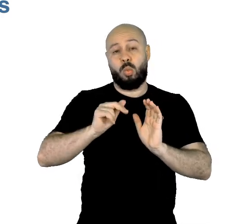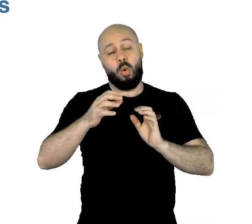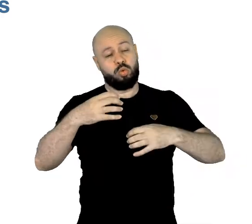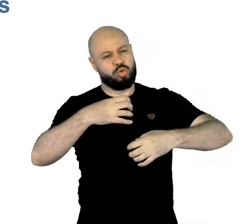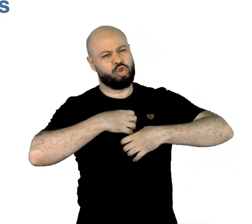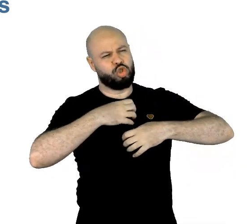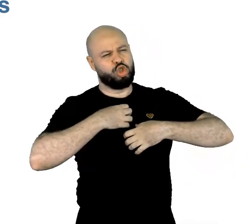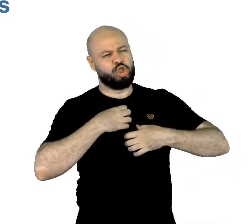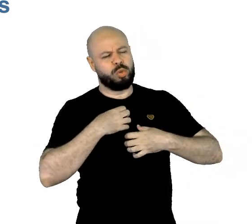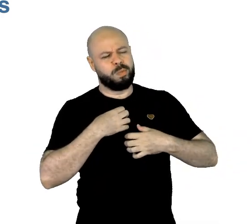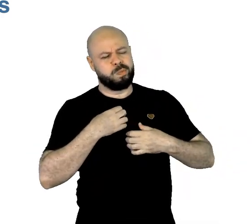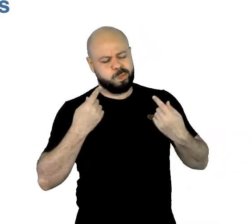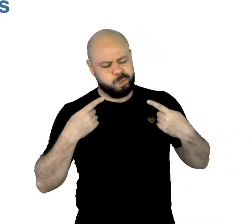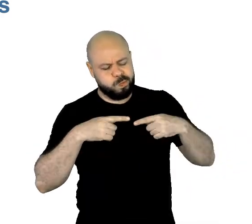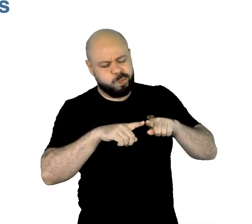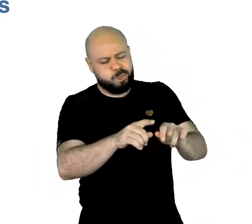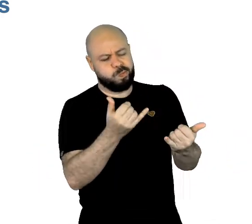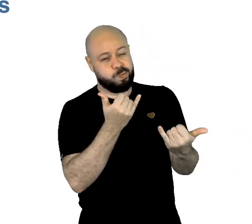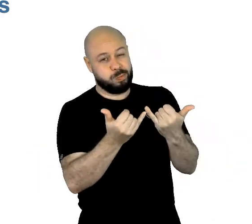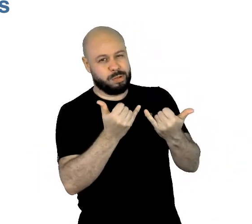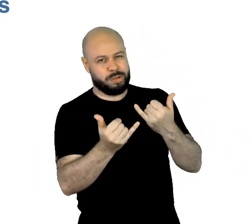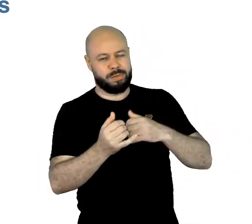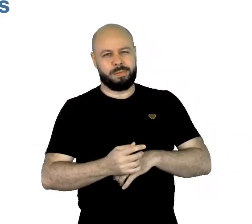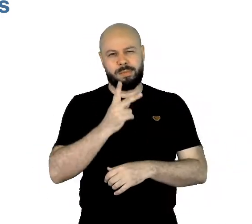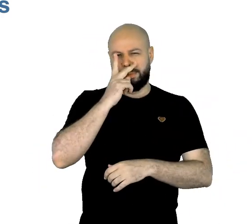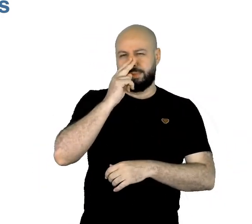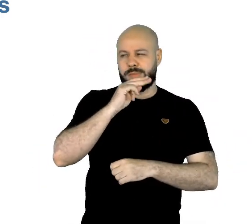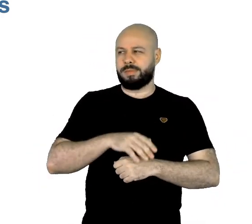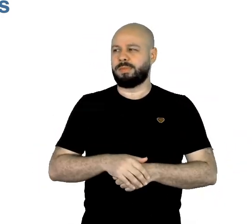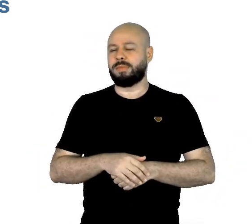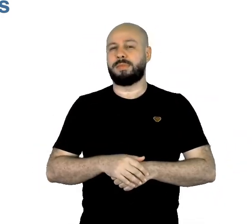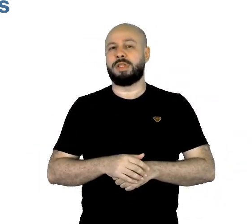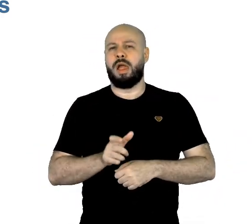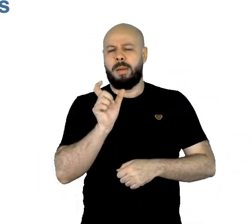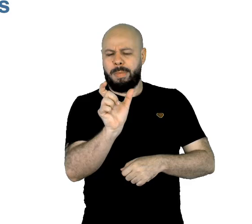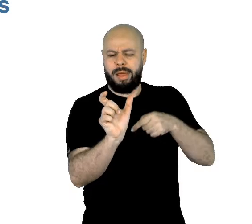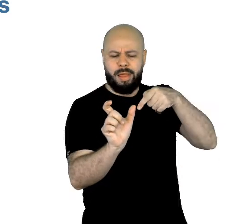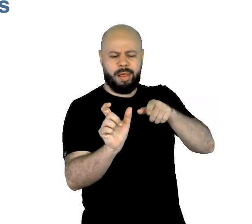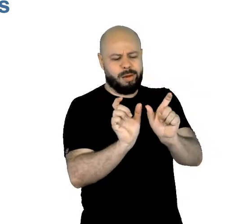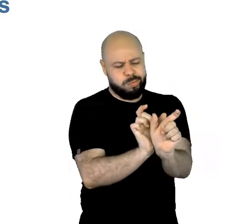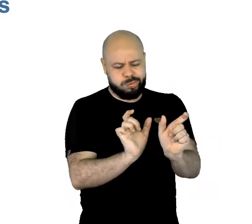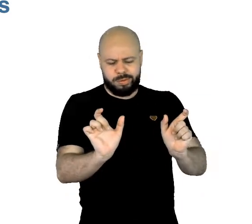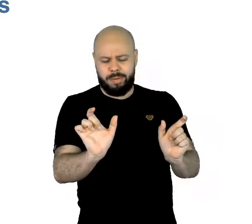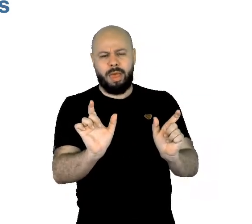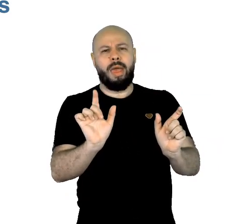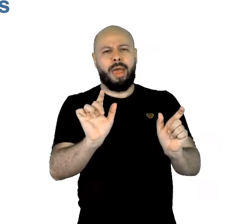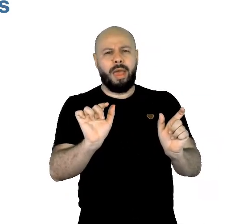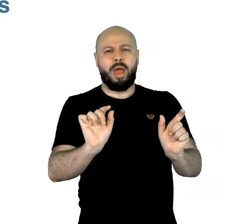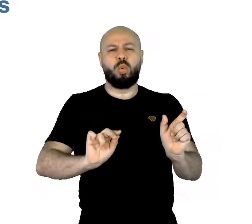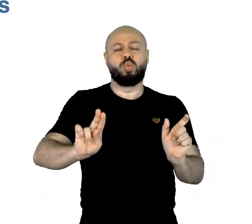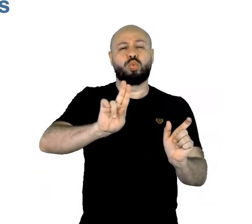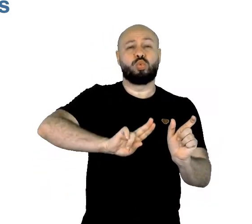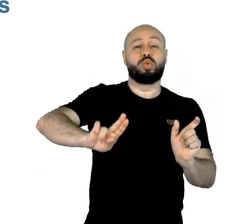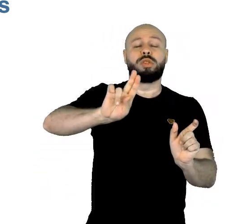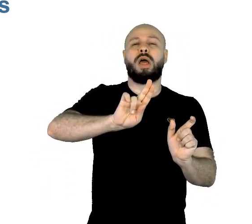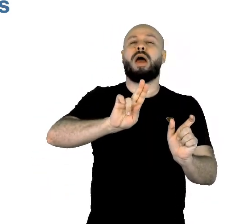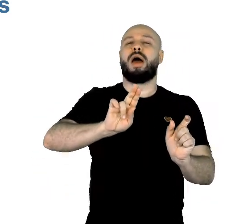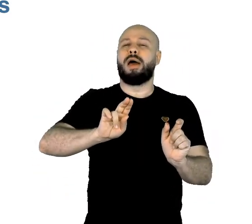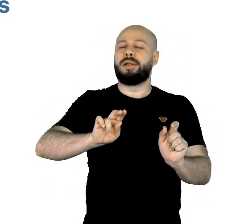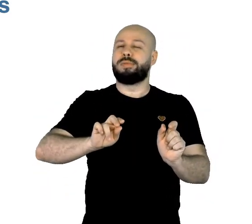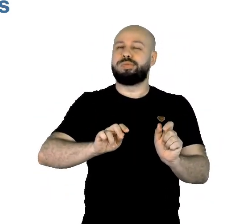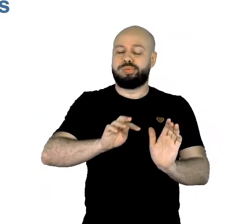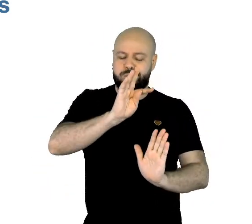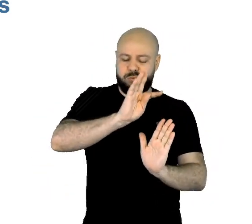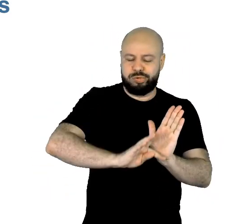sentidos semelhantes. Note que as palavras sinônimas são muito utilizadas nas produções